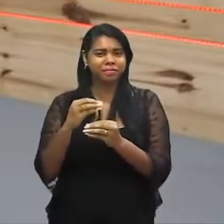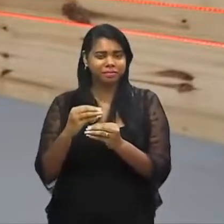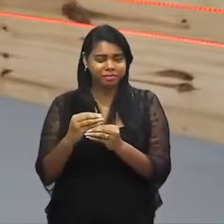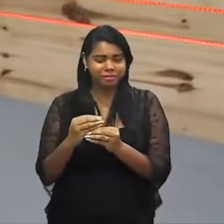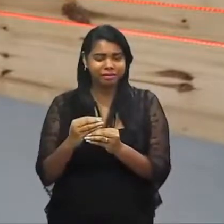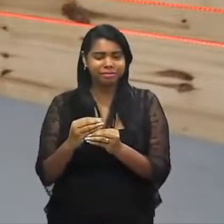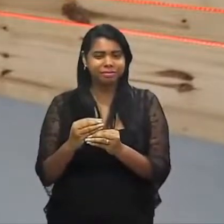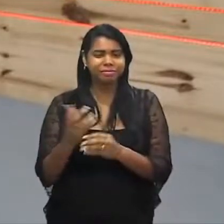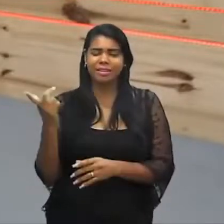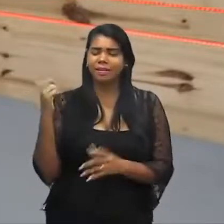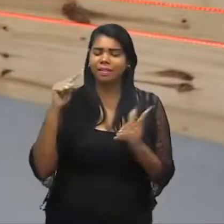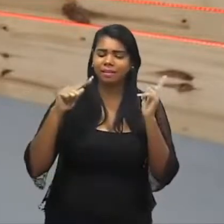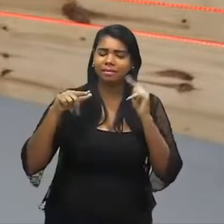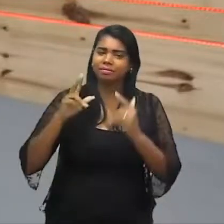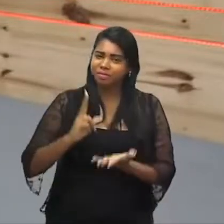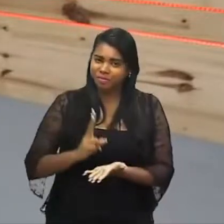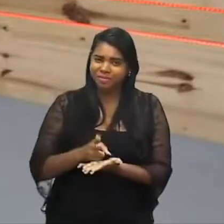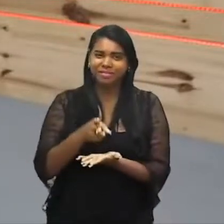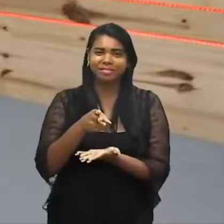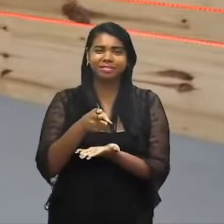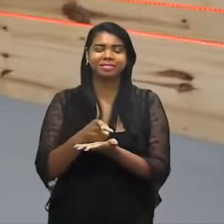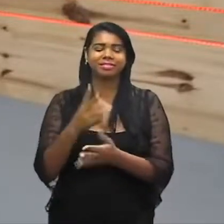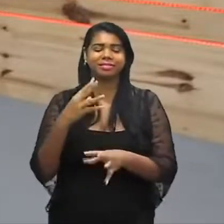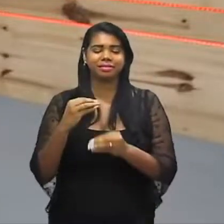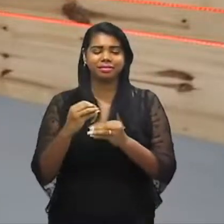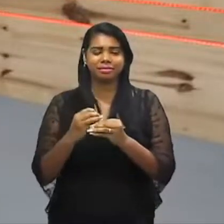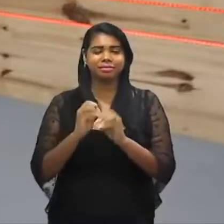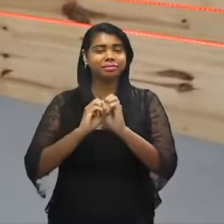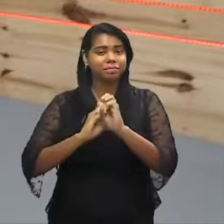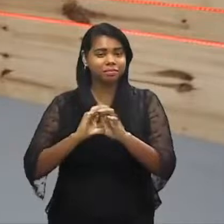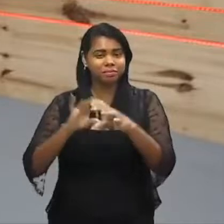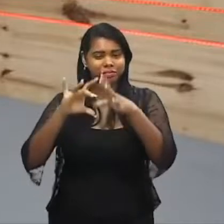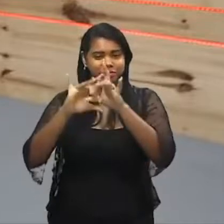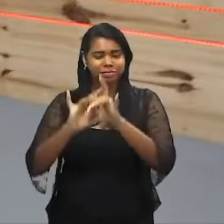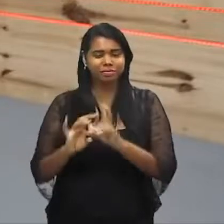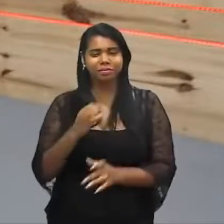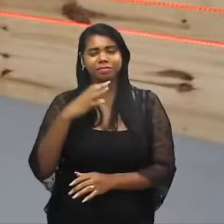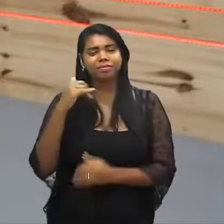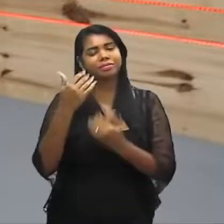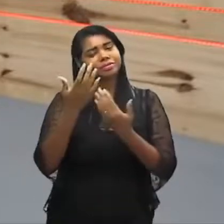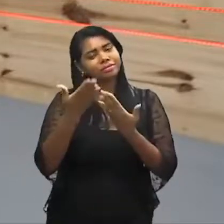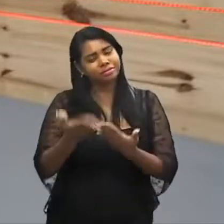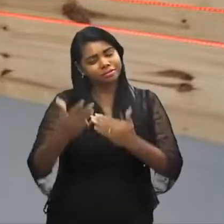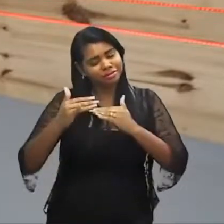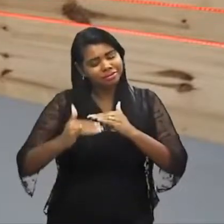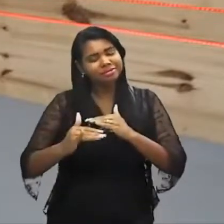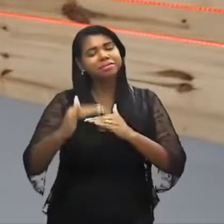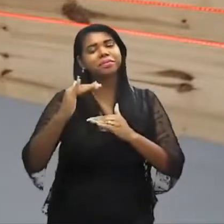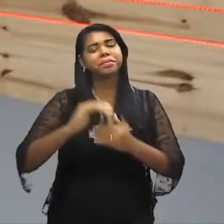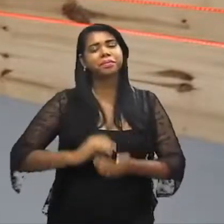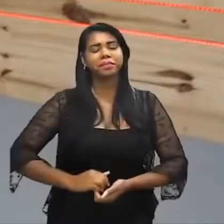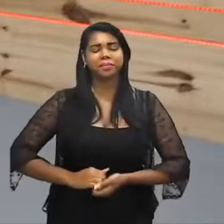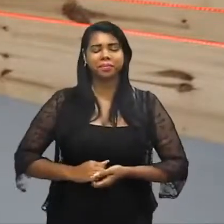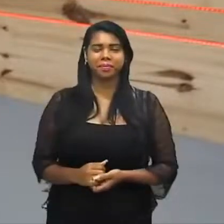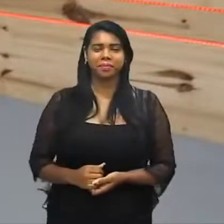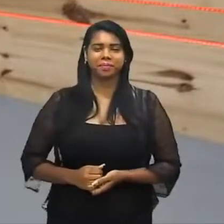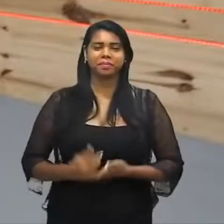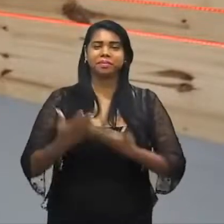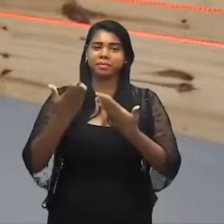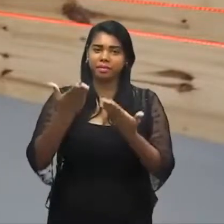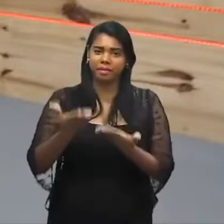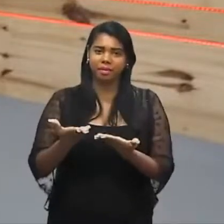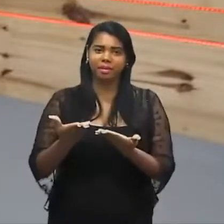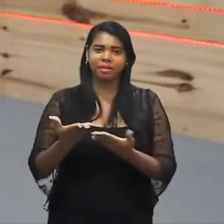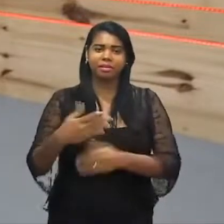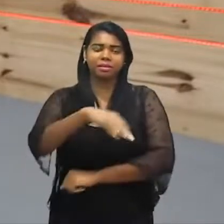que a gente conseguiu manter, que a gente trouxe de qualidade para você e vai continuar por muito tempo. Então, se liga aí, você que está no